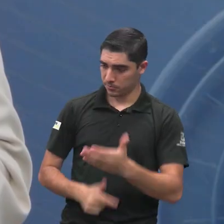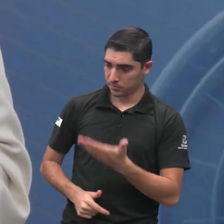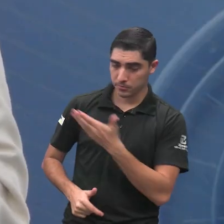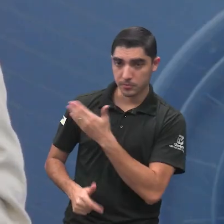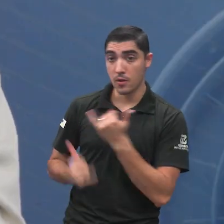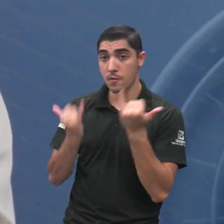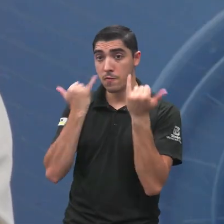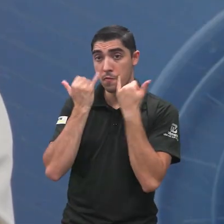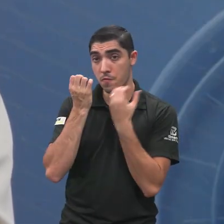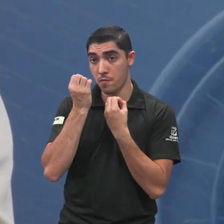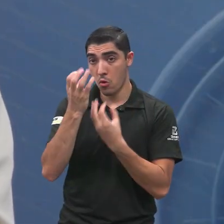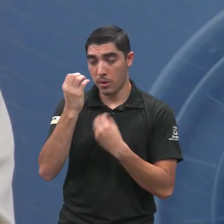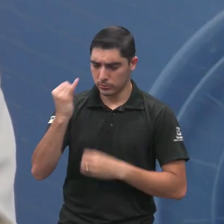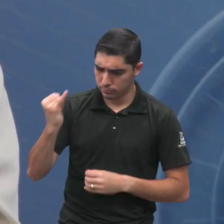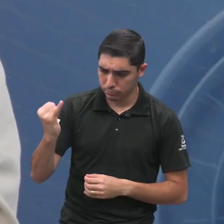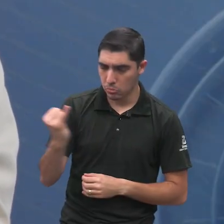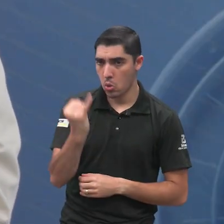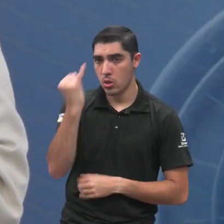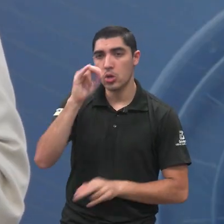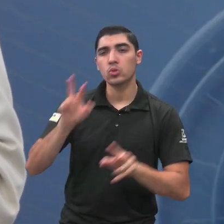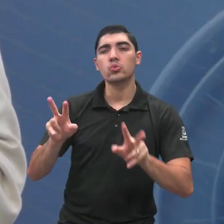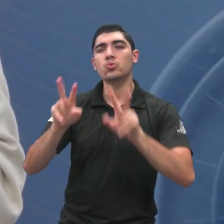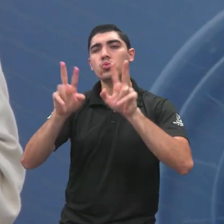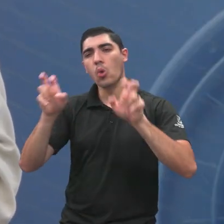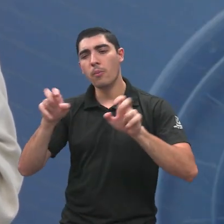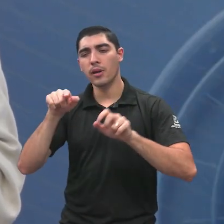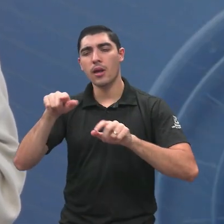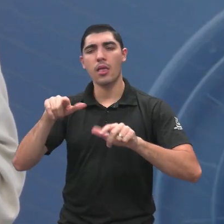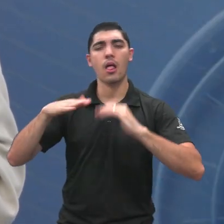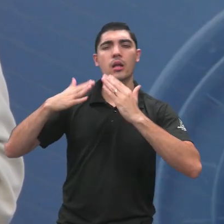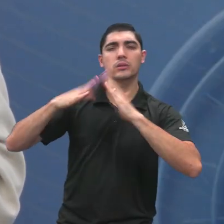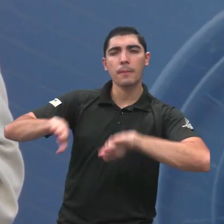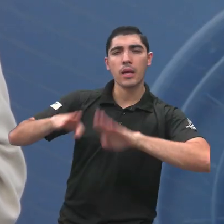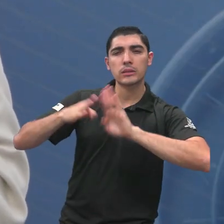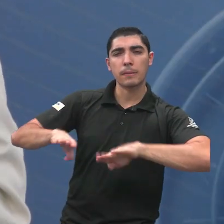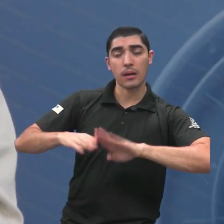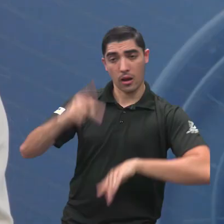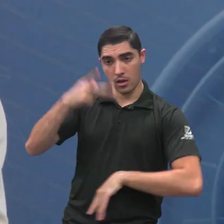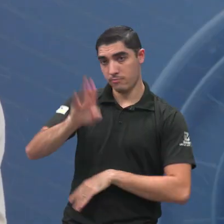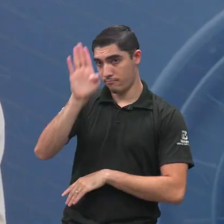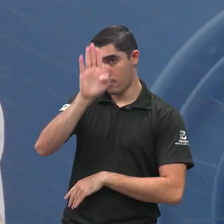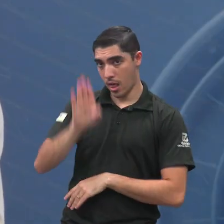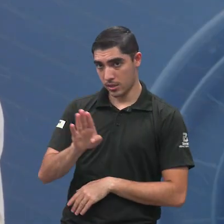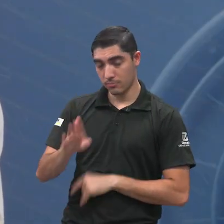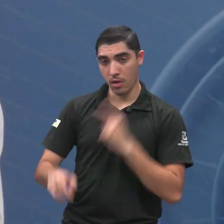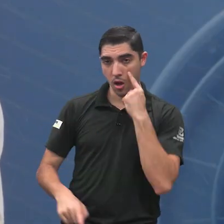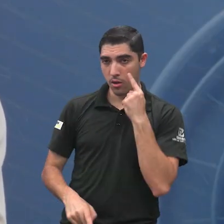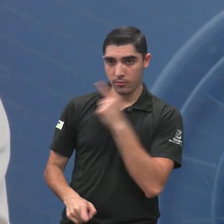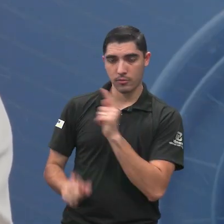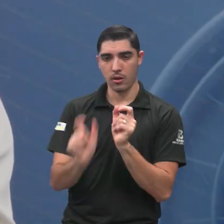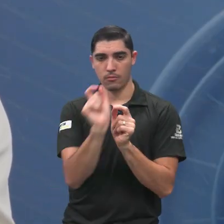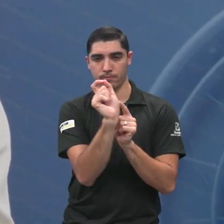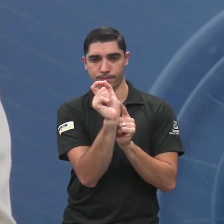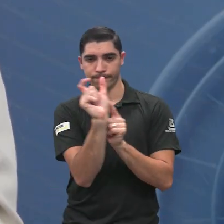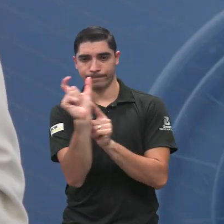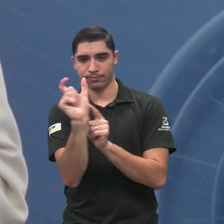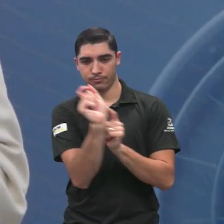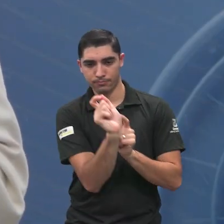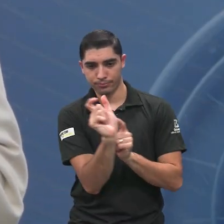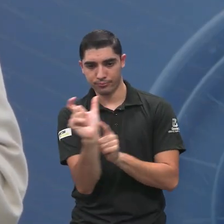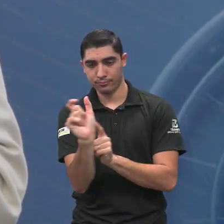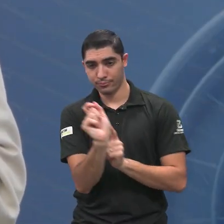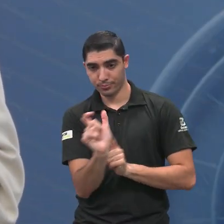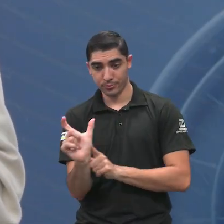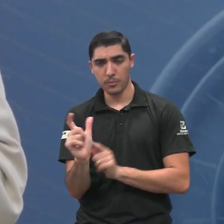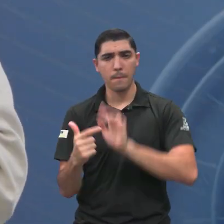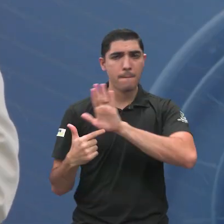um dado importante sobre os divórcios, né, do Brasil. E este gráfico que a gente vai ver agora, ele vai revelar aqui para a